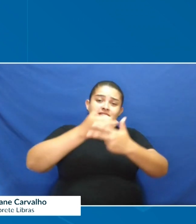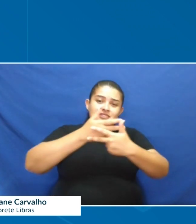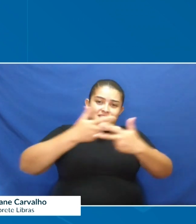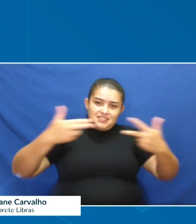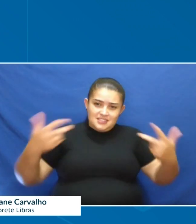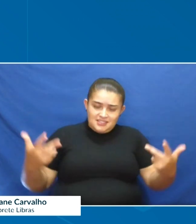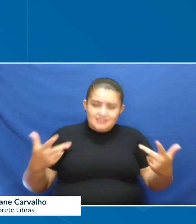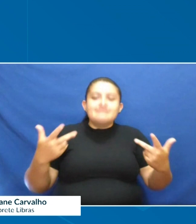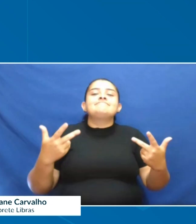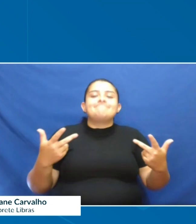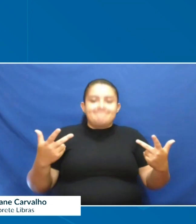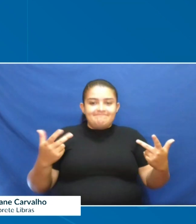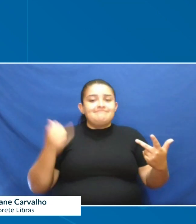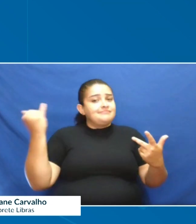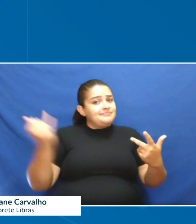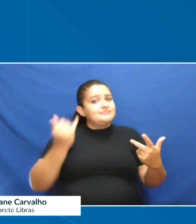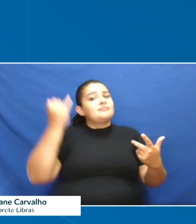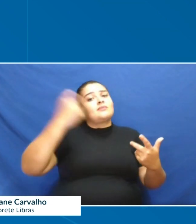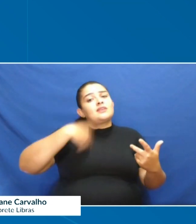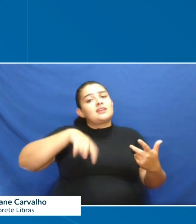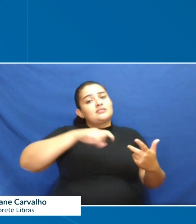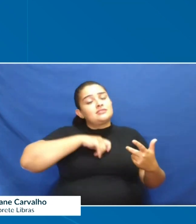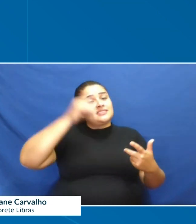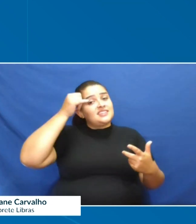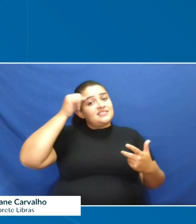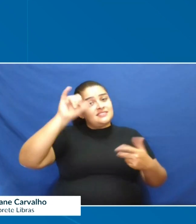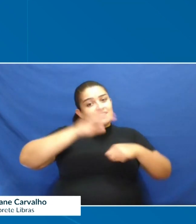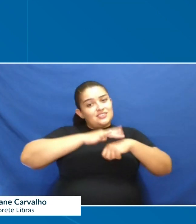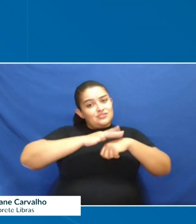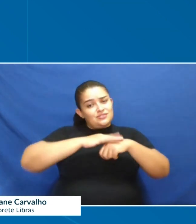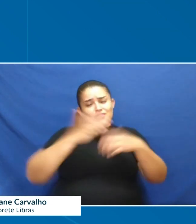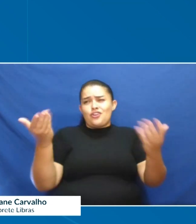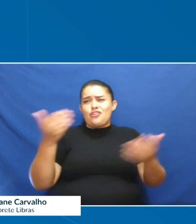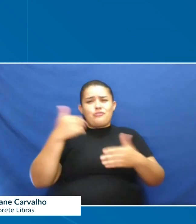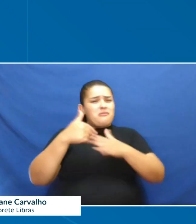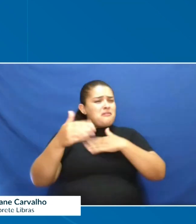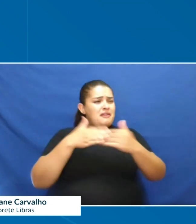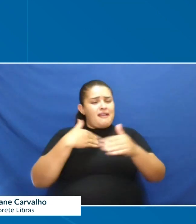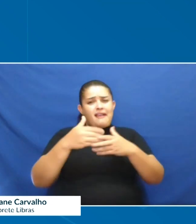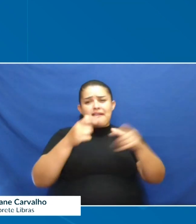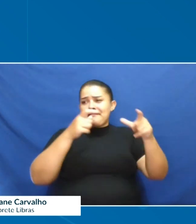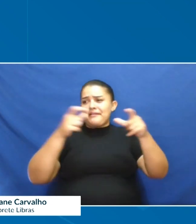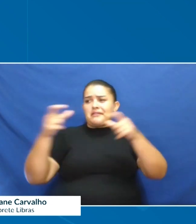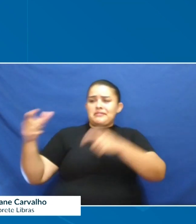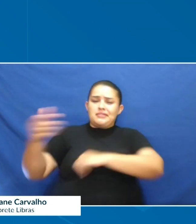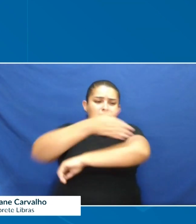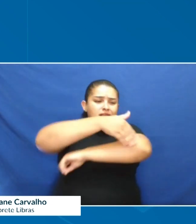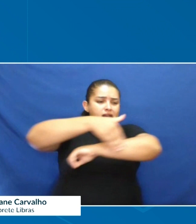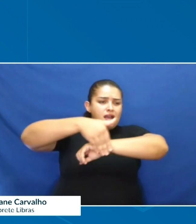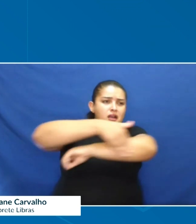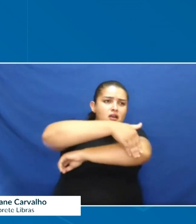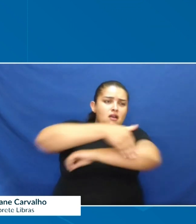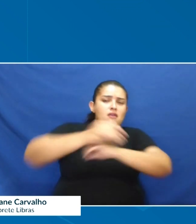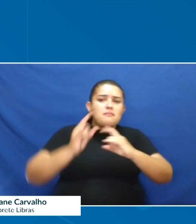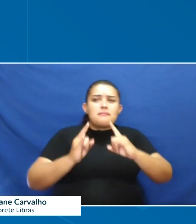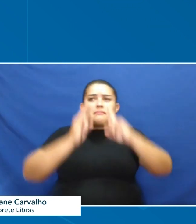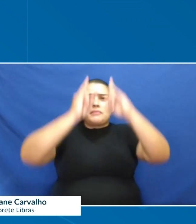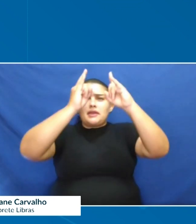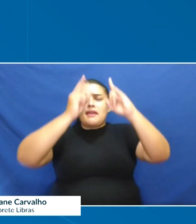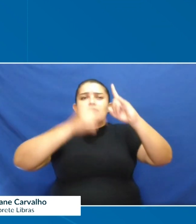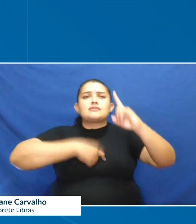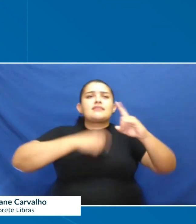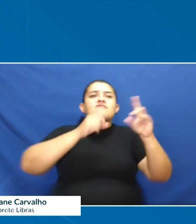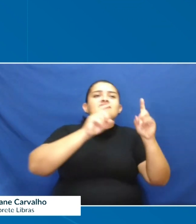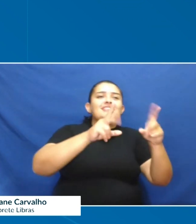esses vamos dizer, materiais, né, por exemplo, a gente hoje em qualquer lugar aí, pela rua, na porta dos prédios, né, pessoas